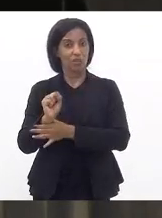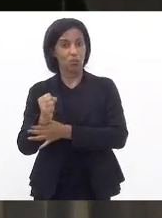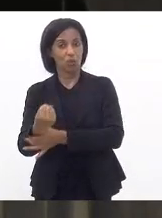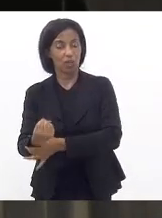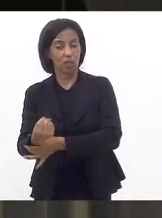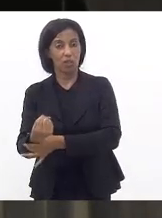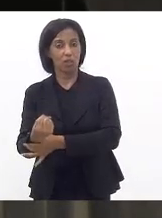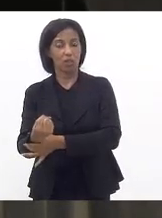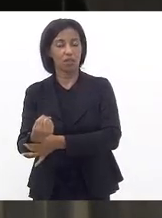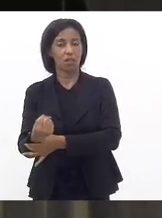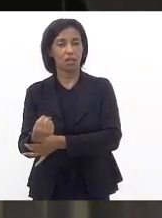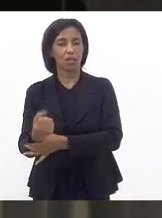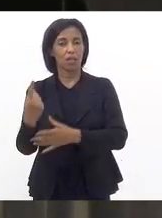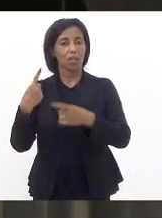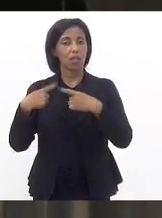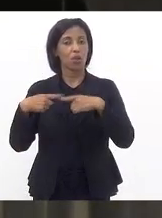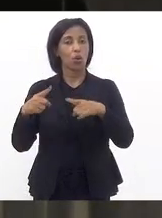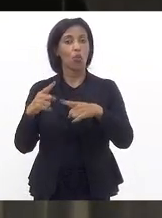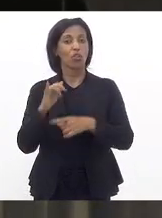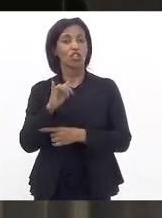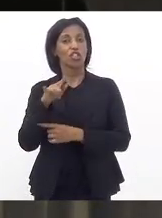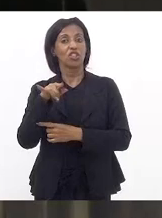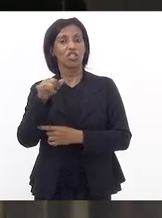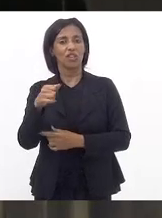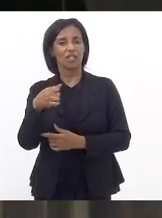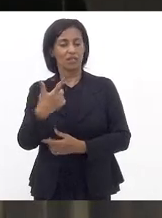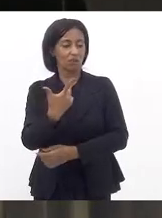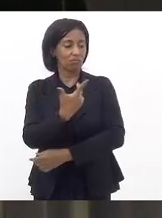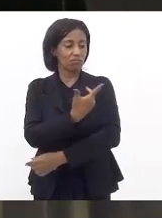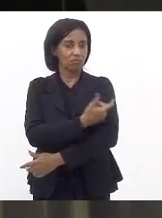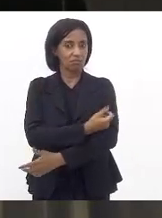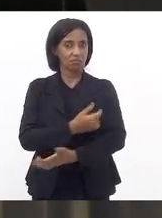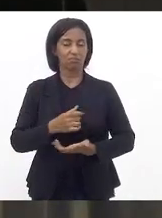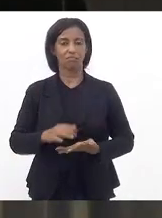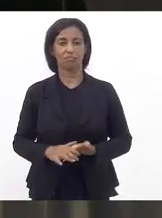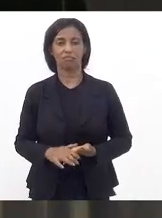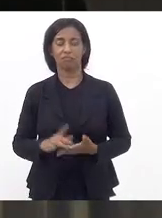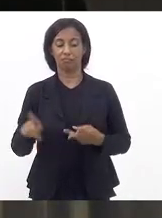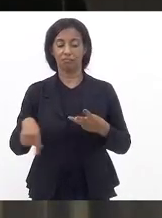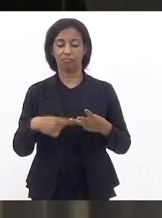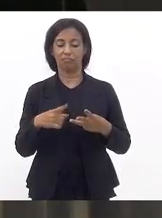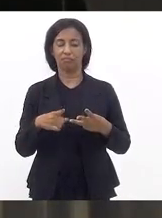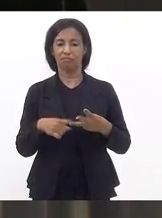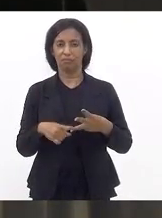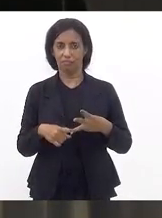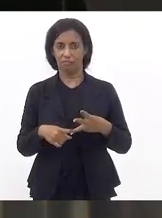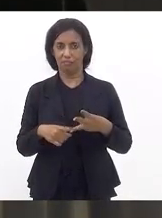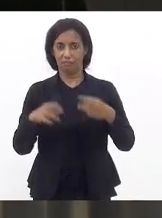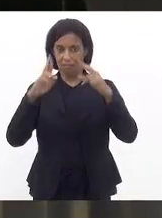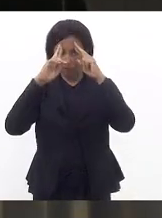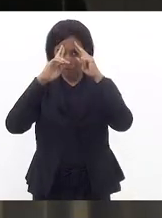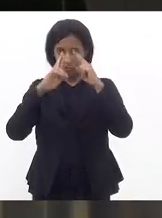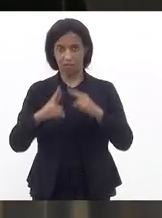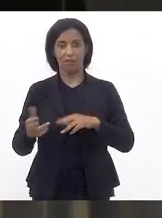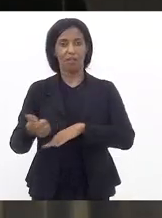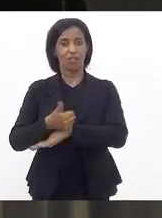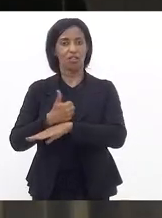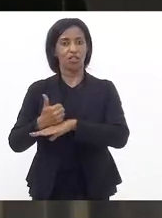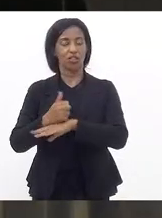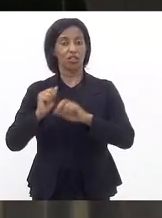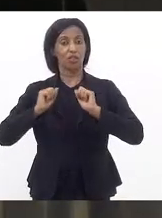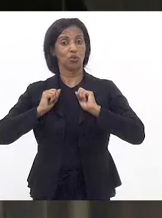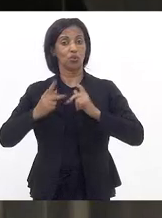segurança as contra-indicações dos demônios antes três respeito à dignidade